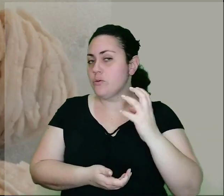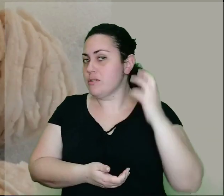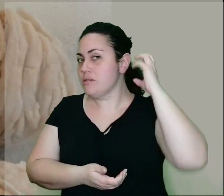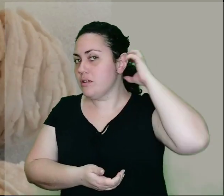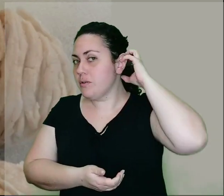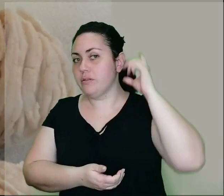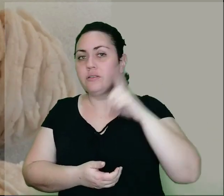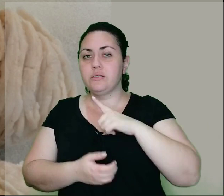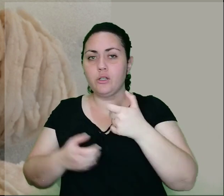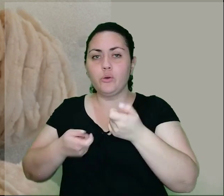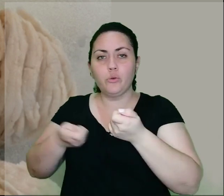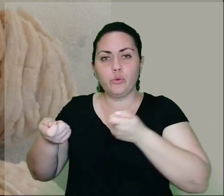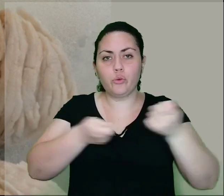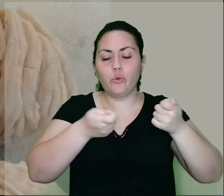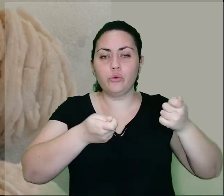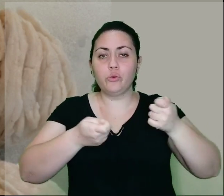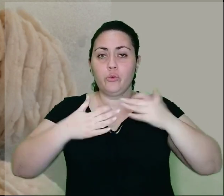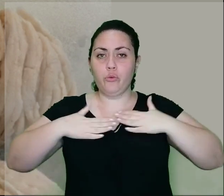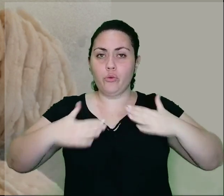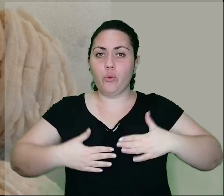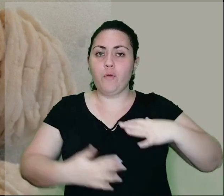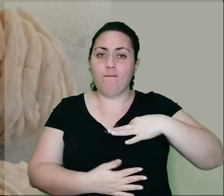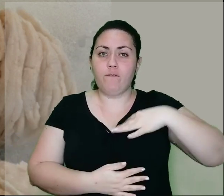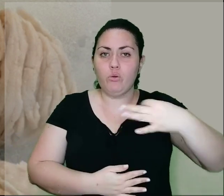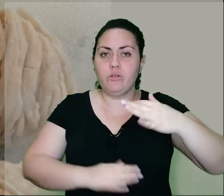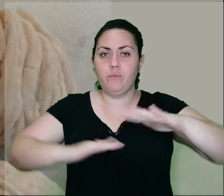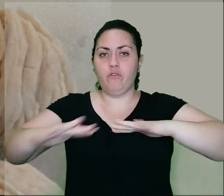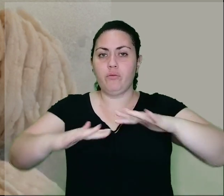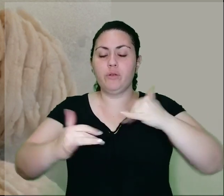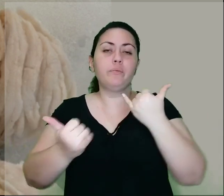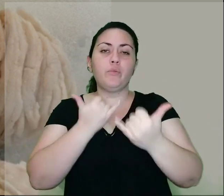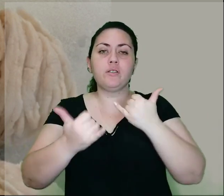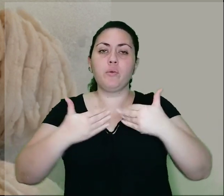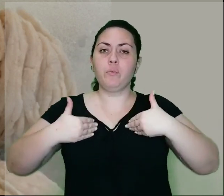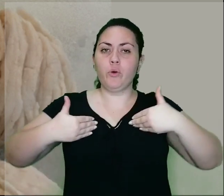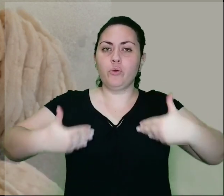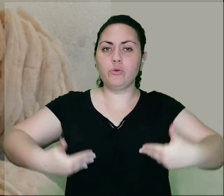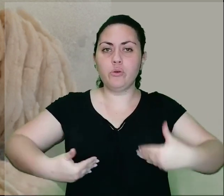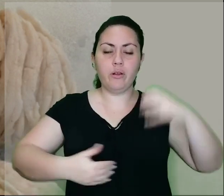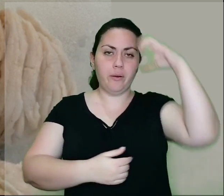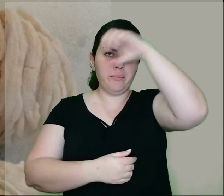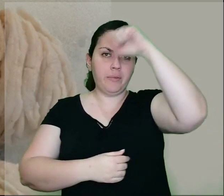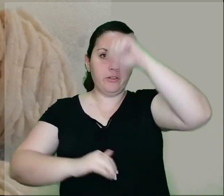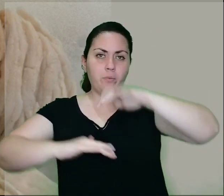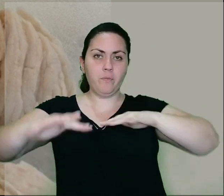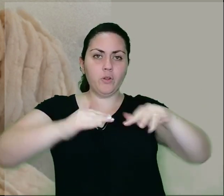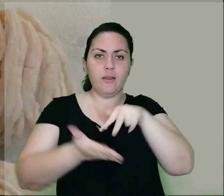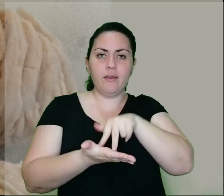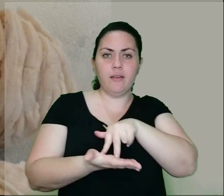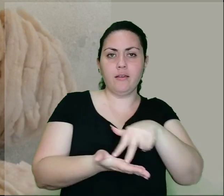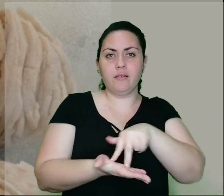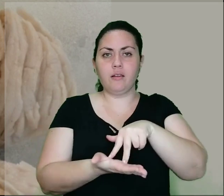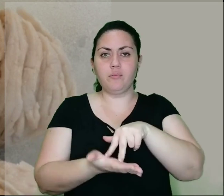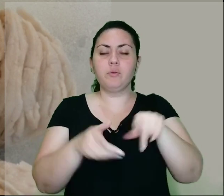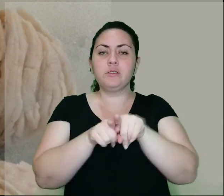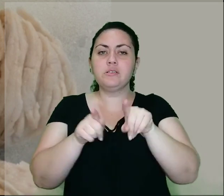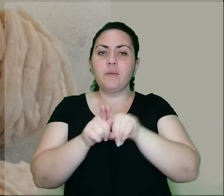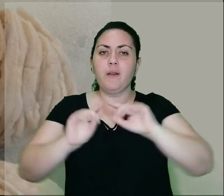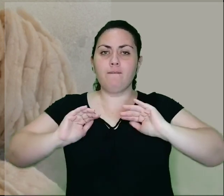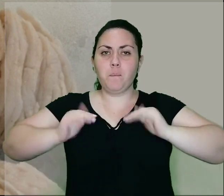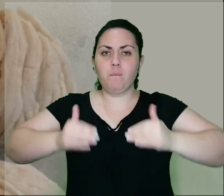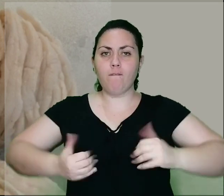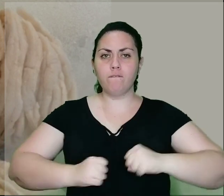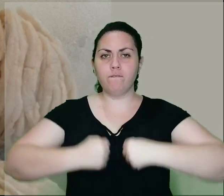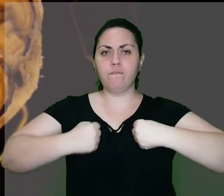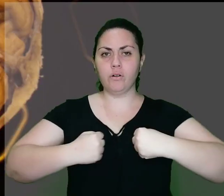como função controlar os movimentos voluntários do corpo, a postura, a aprendizagem motora, o equilíbrio e o